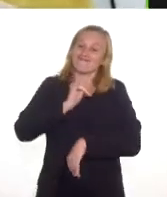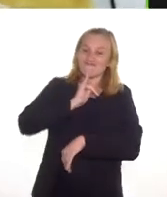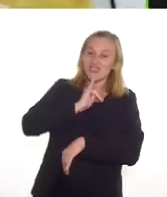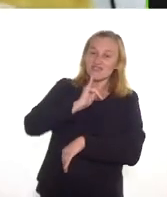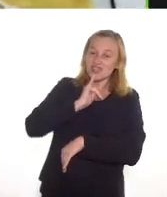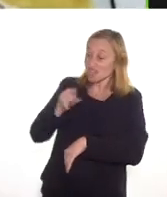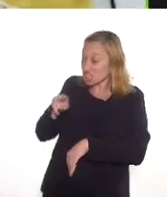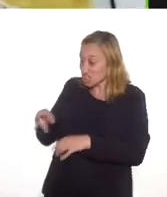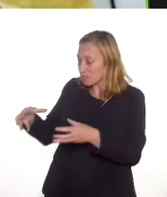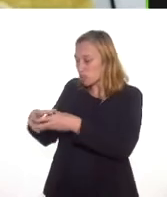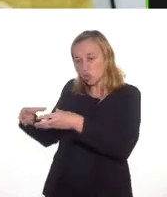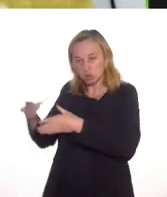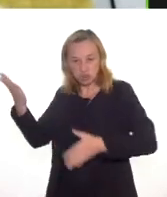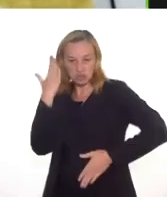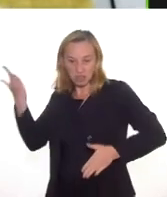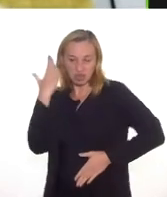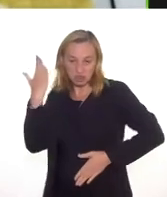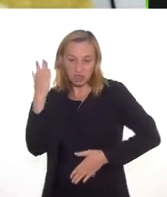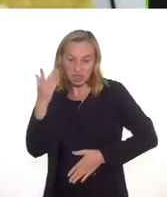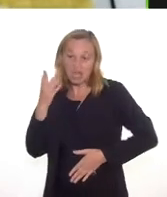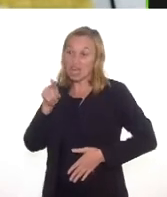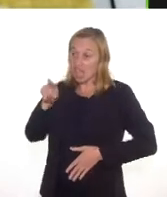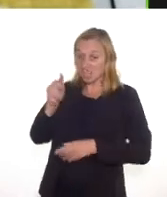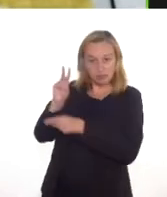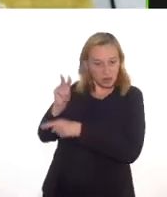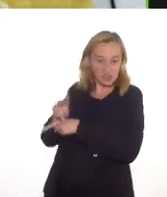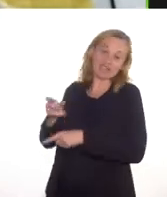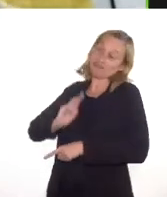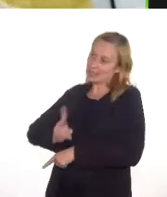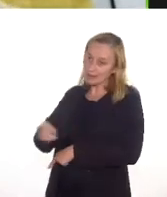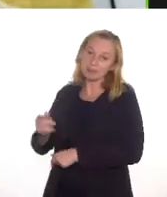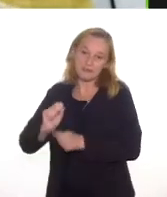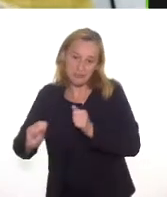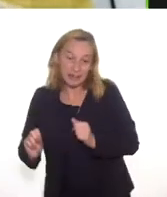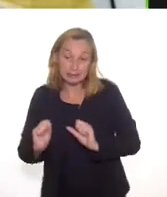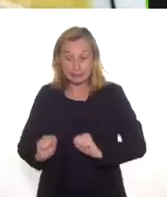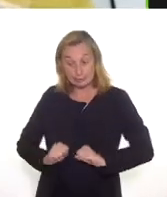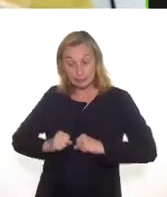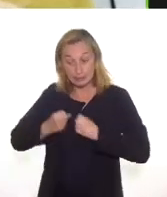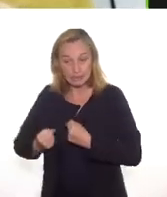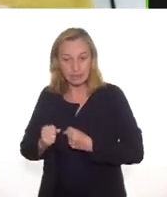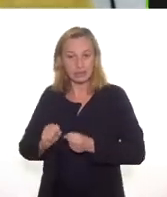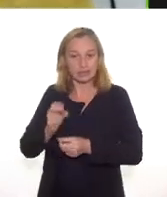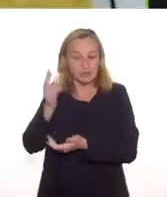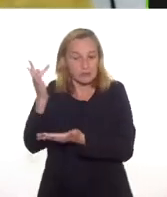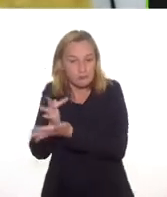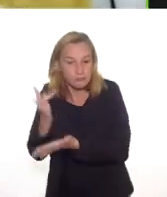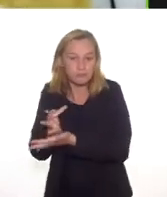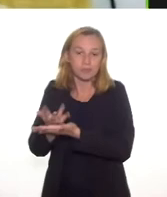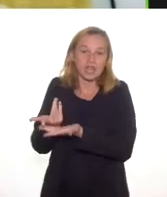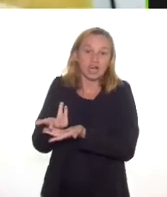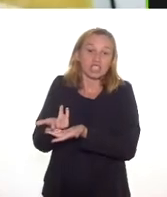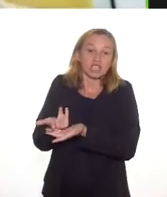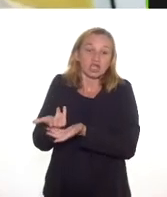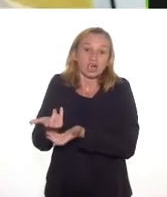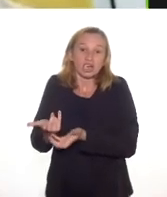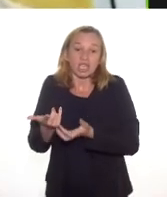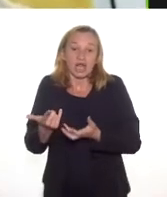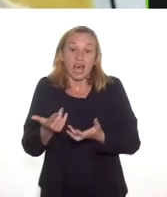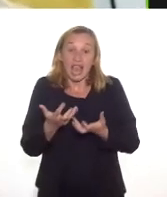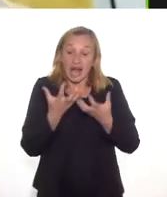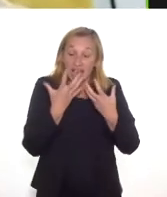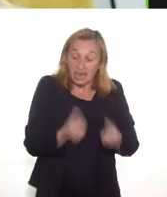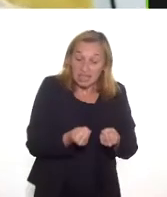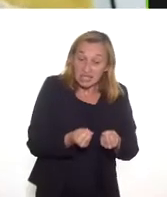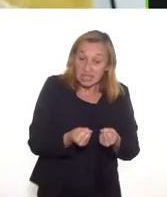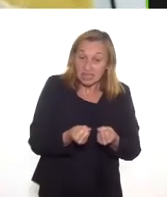esse mesmo grupelho não protege. Ou seja, como fazem sempre, eles insistem em sapatear na desgraça humana,